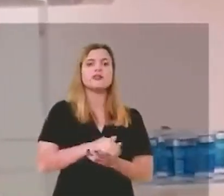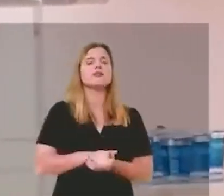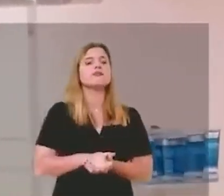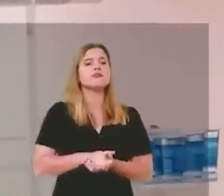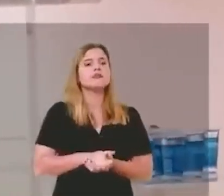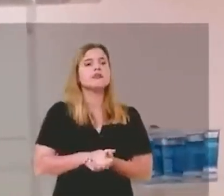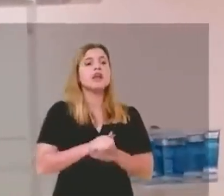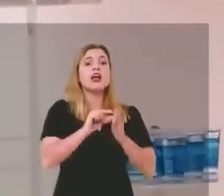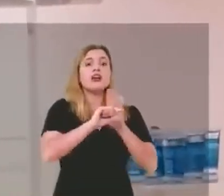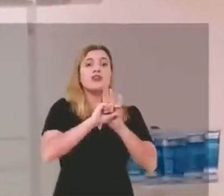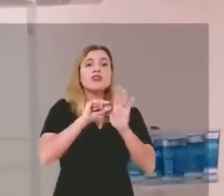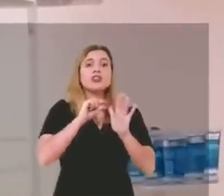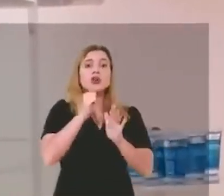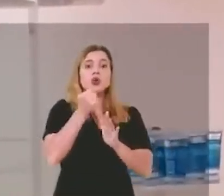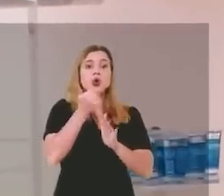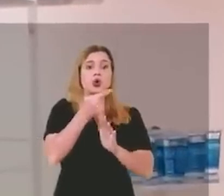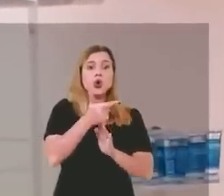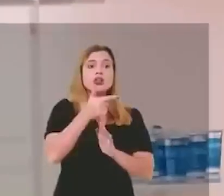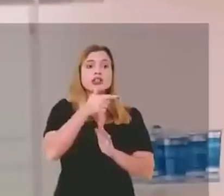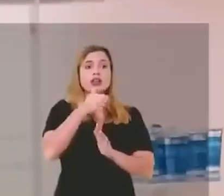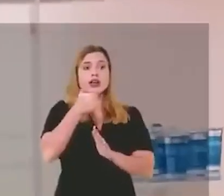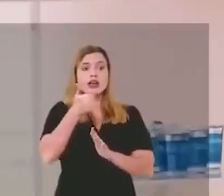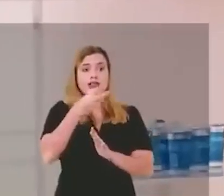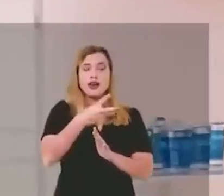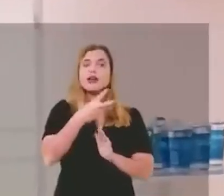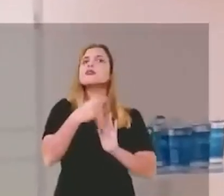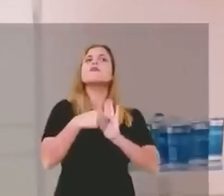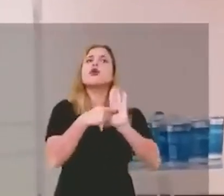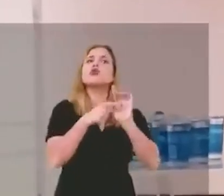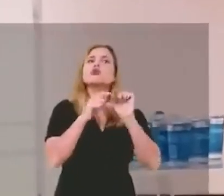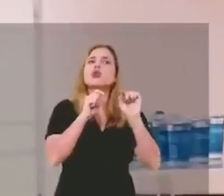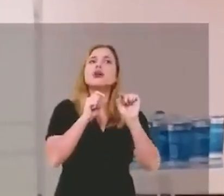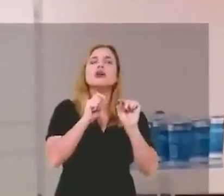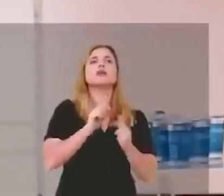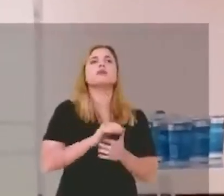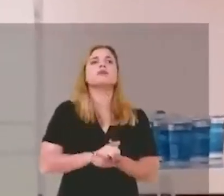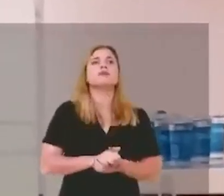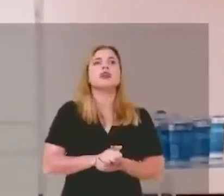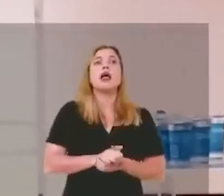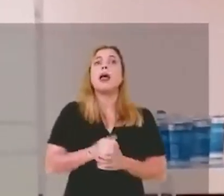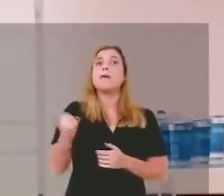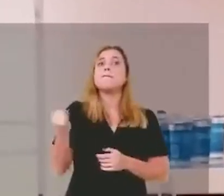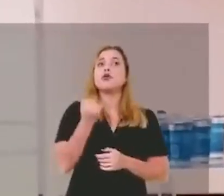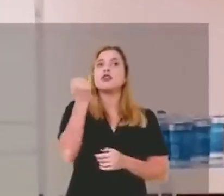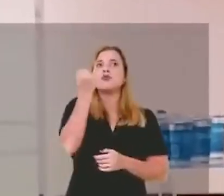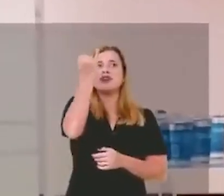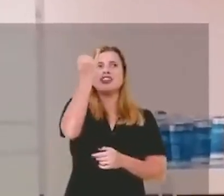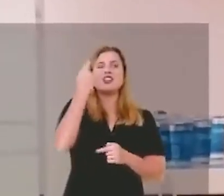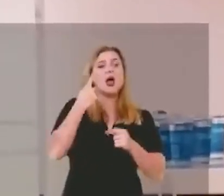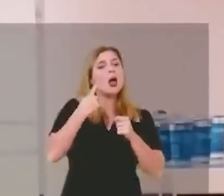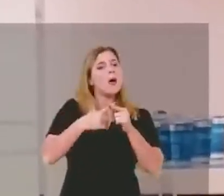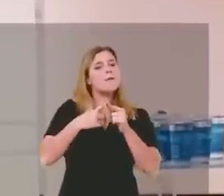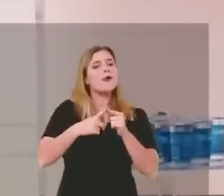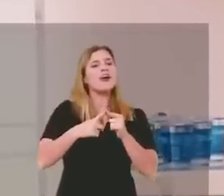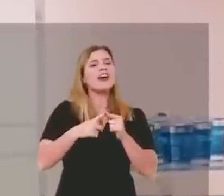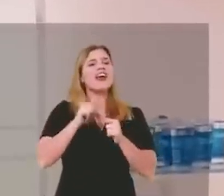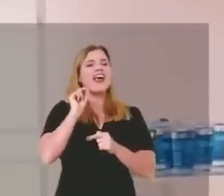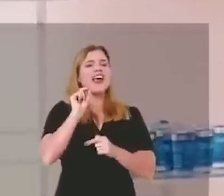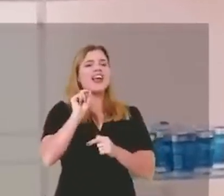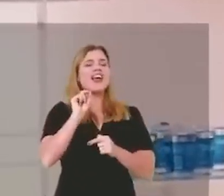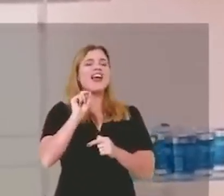E o versículo 12, irmãos, começa com uma palavrinha que é muito importante na leitura da Bíblia. Na língua portuguesa nós chamamos de